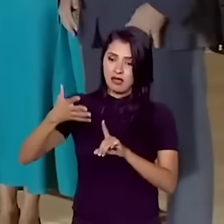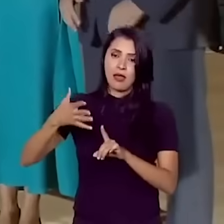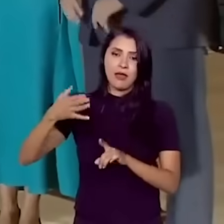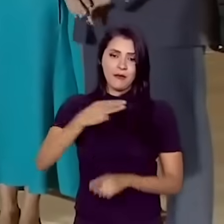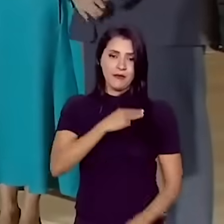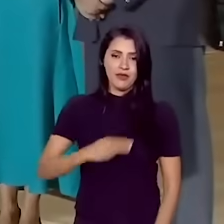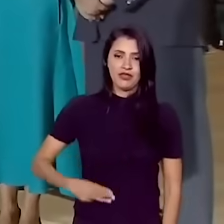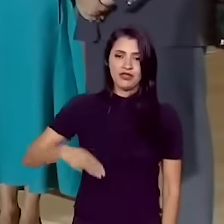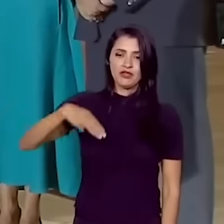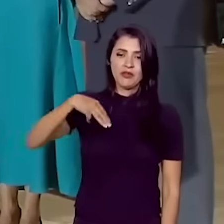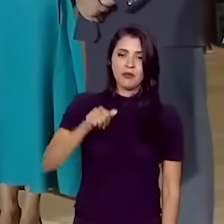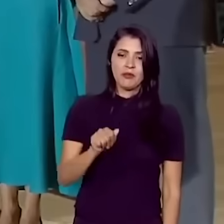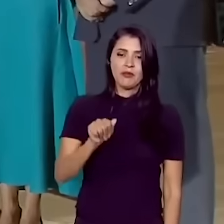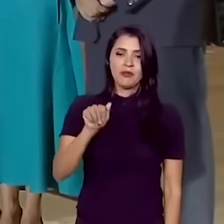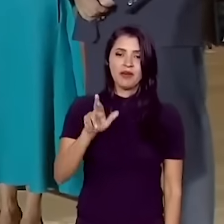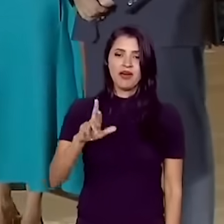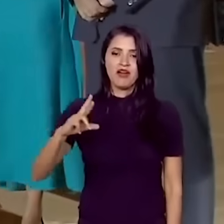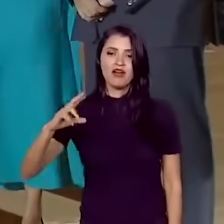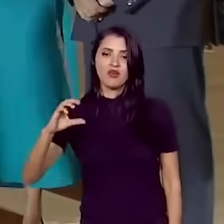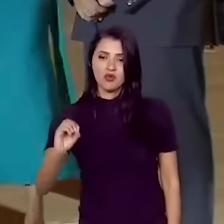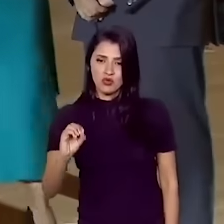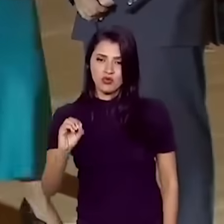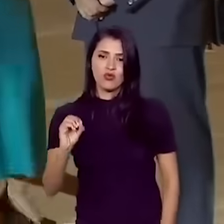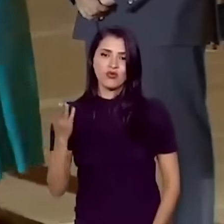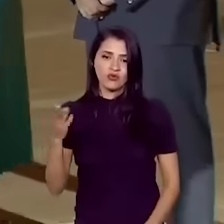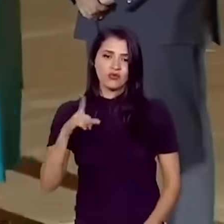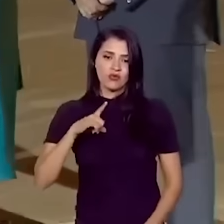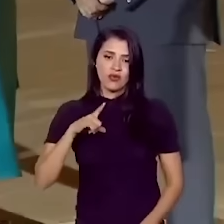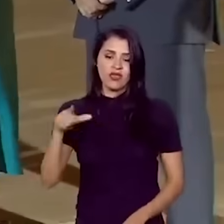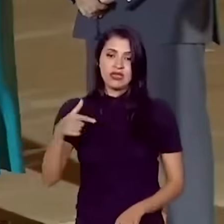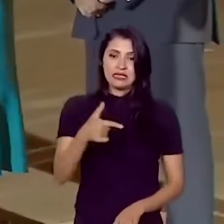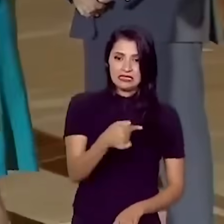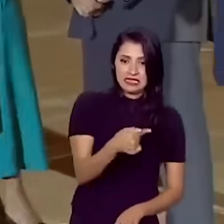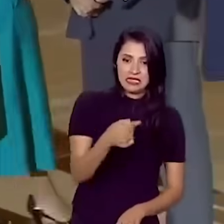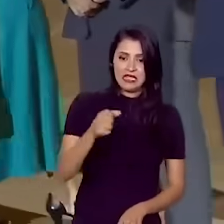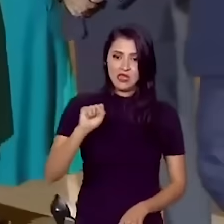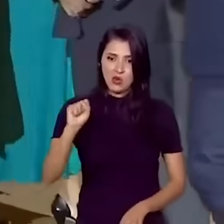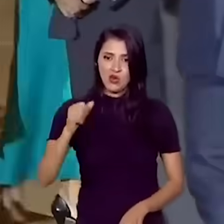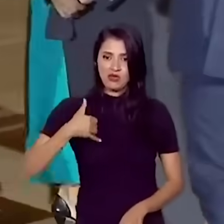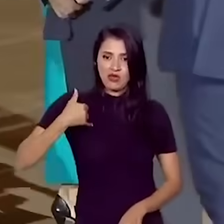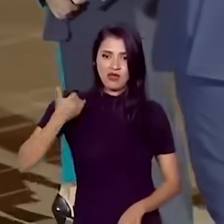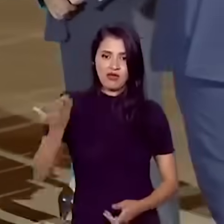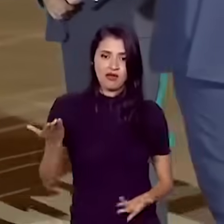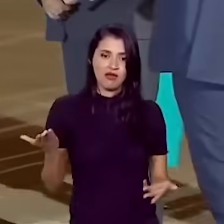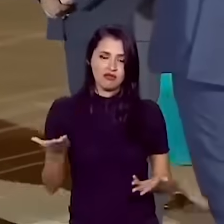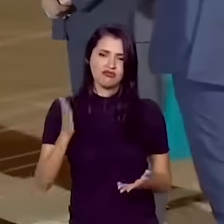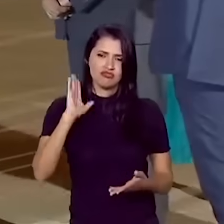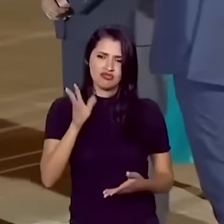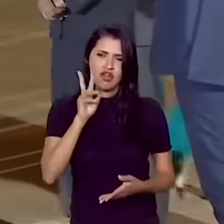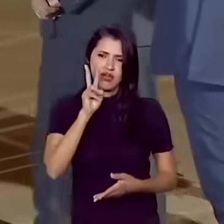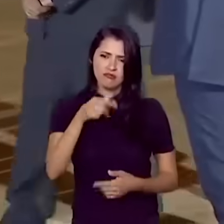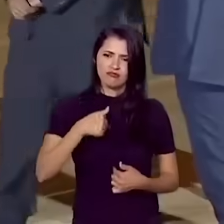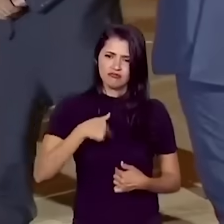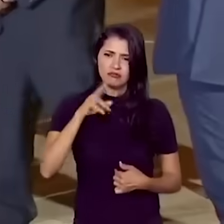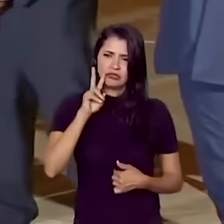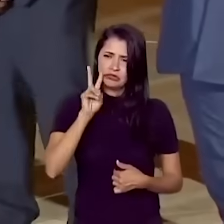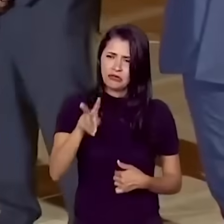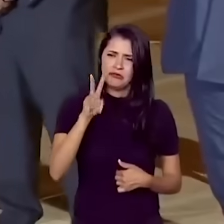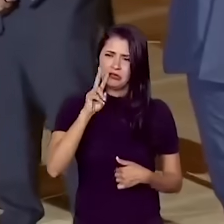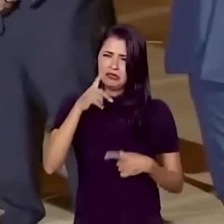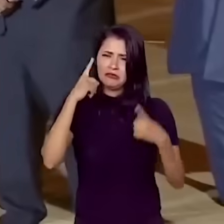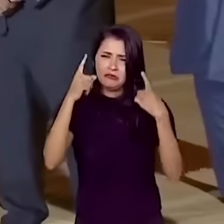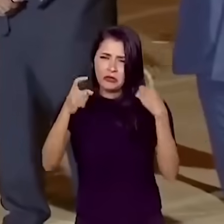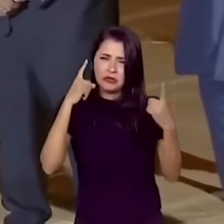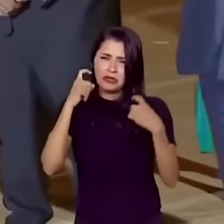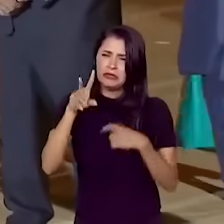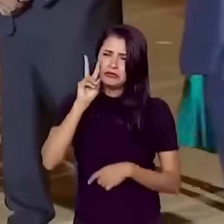Mauro, que aos 78 anos de idade, eu já vi muita brutalidade, já